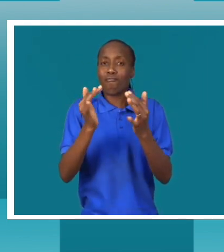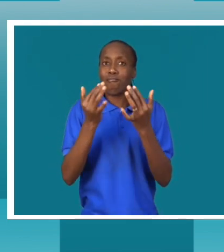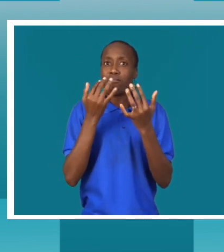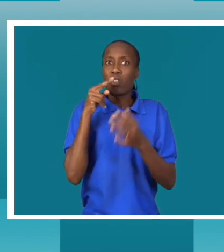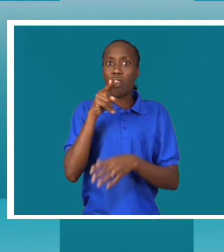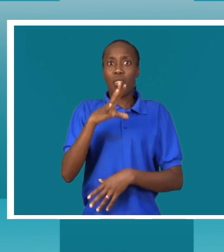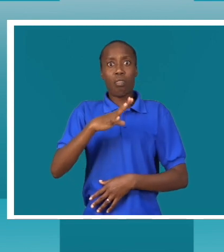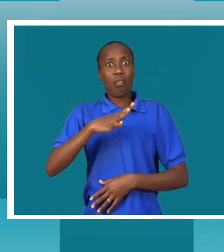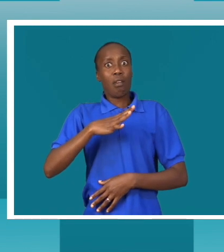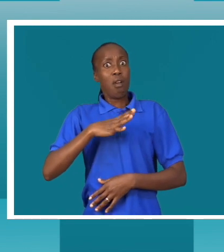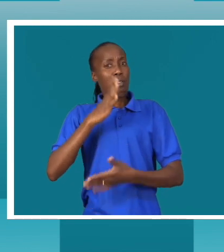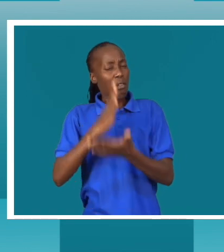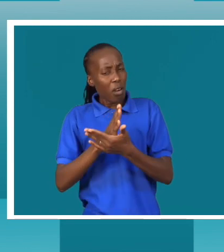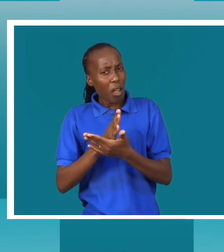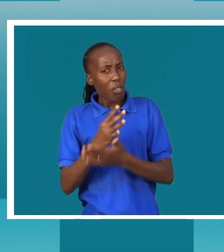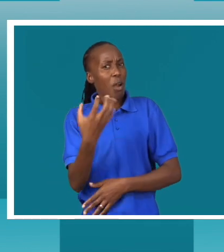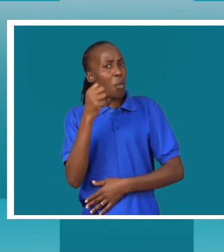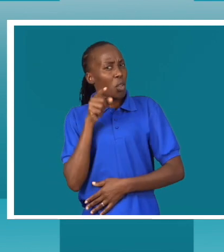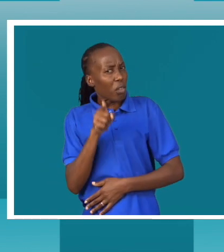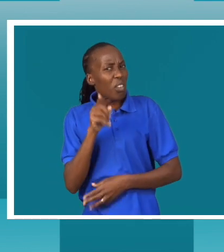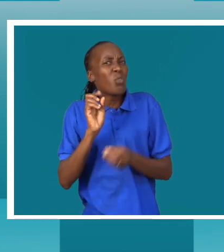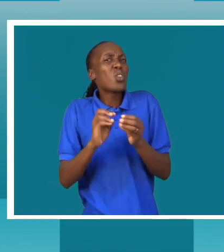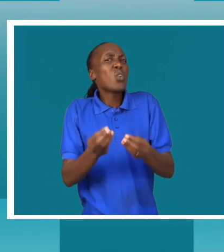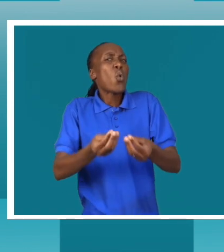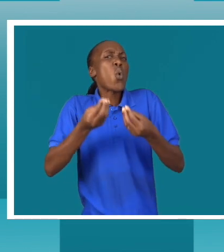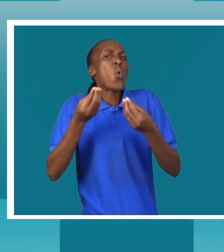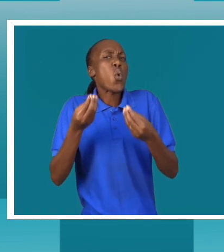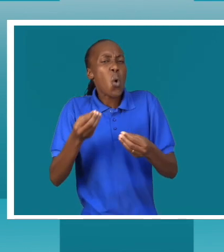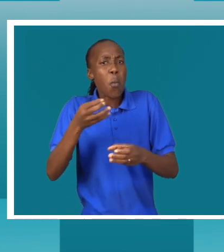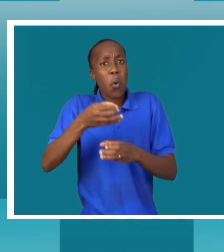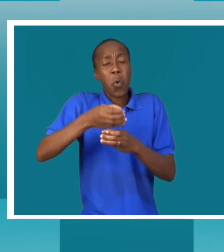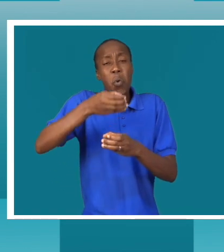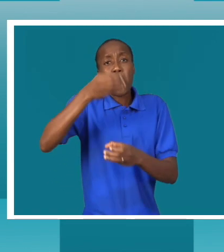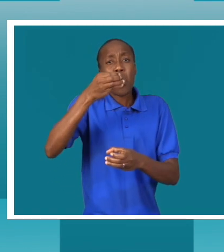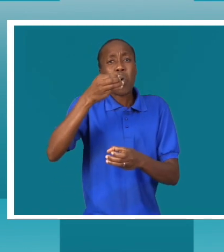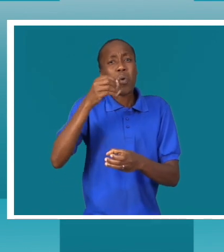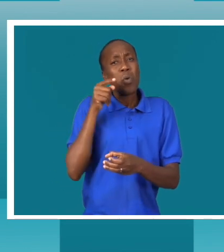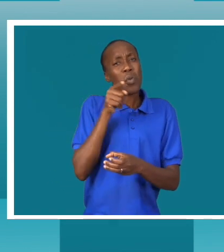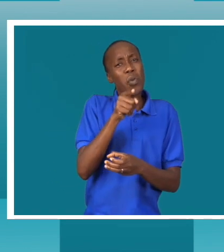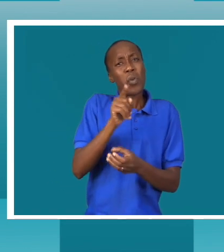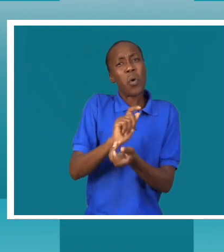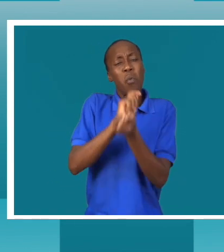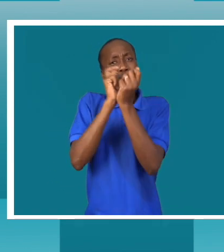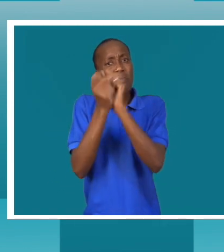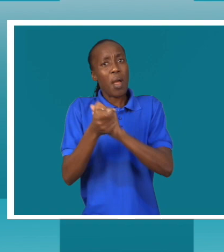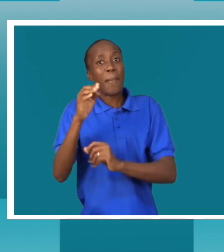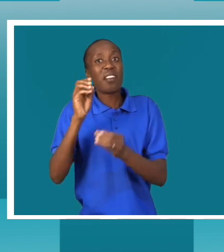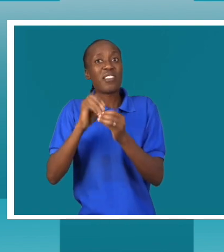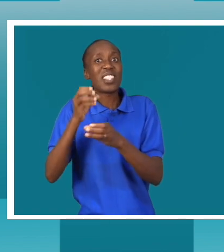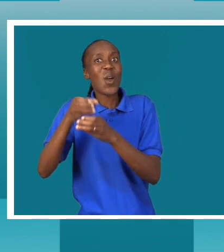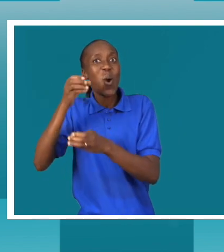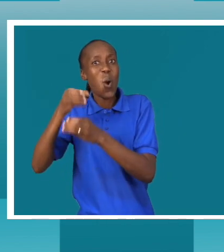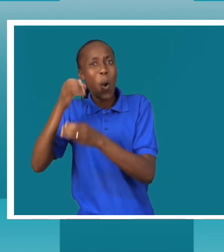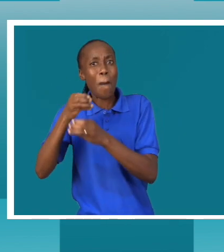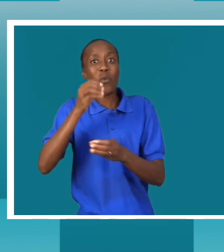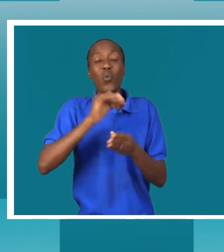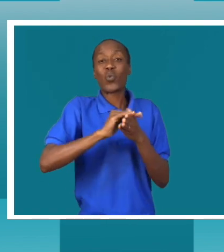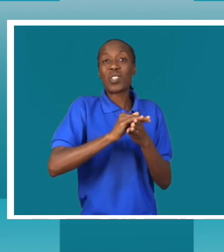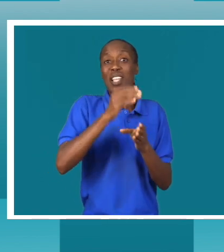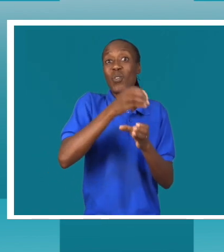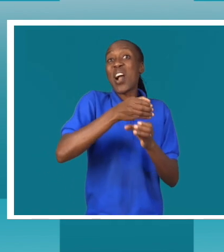como uma garrafa foi transformado num copo foi então que decidimos fazer um